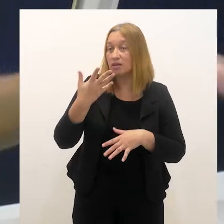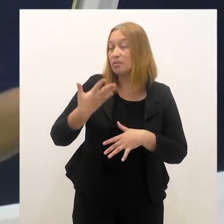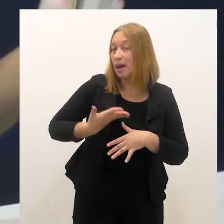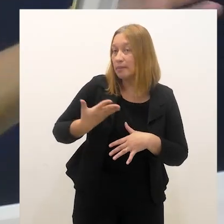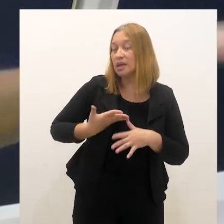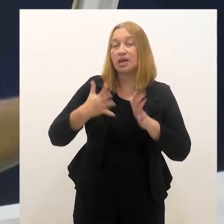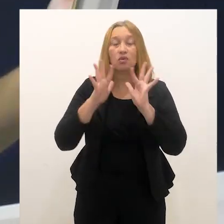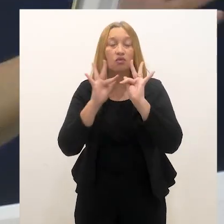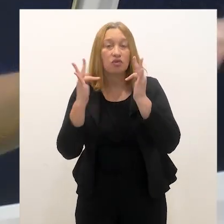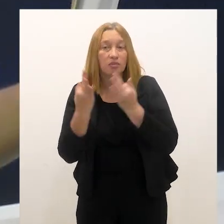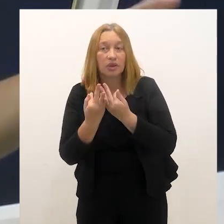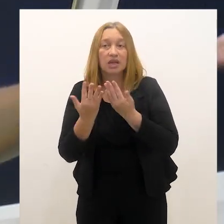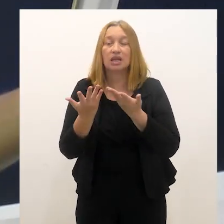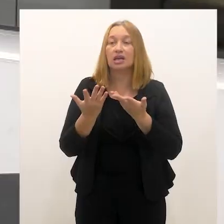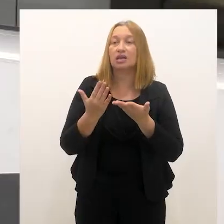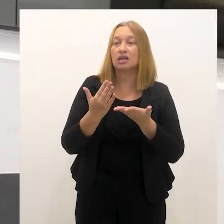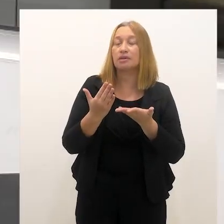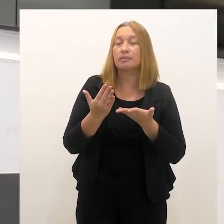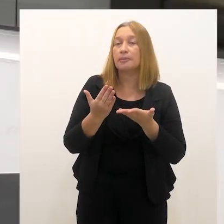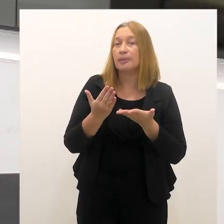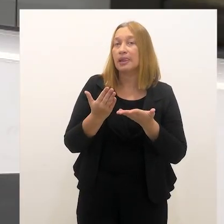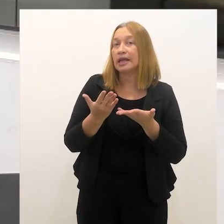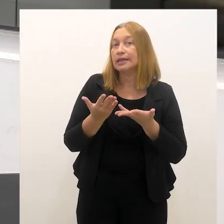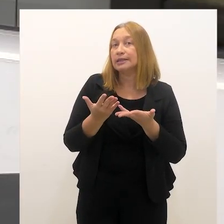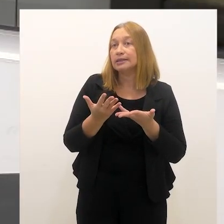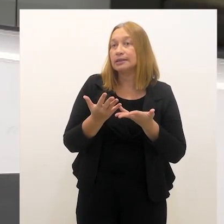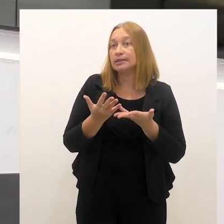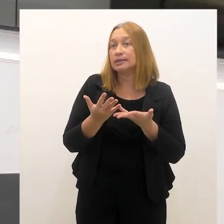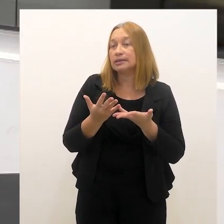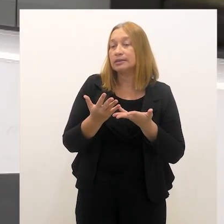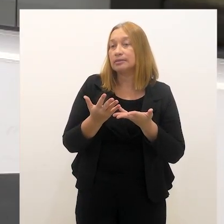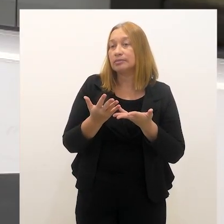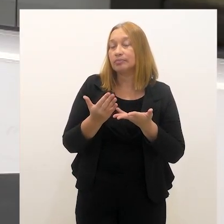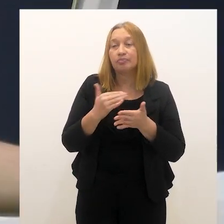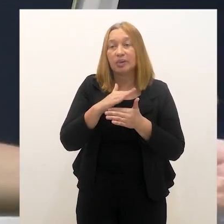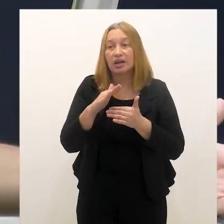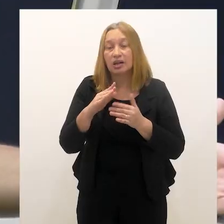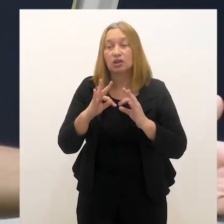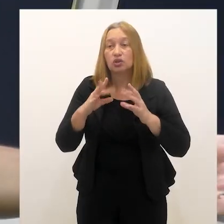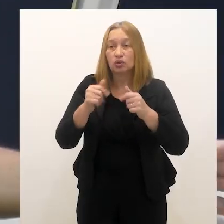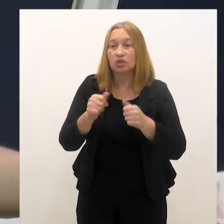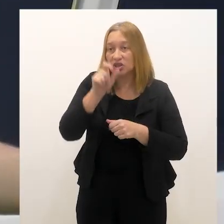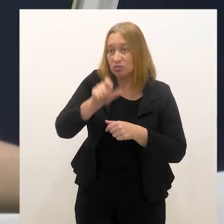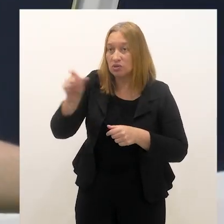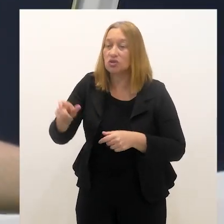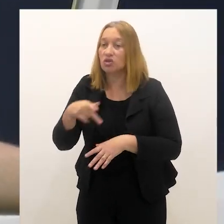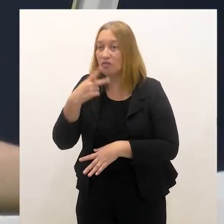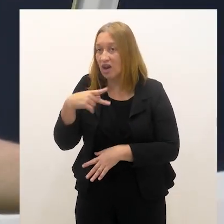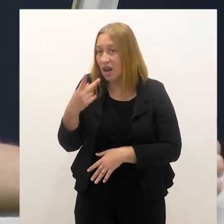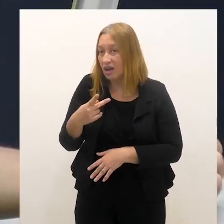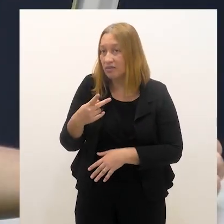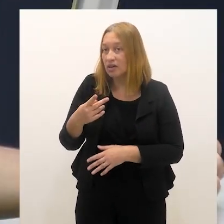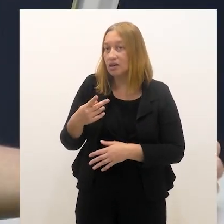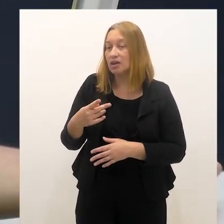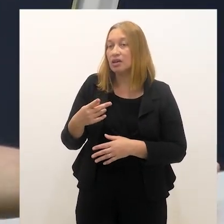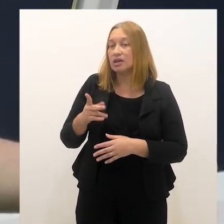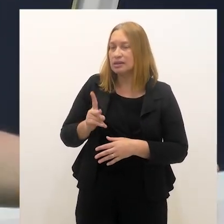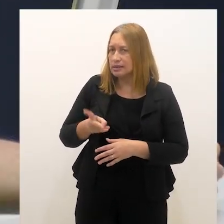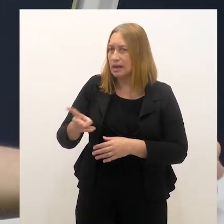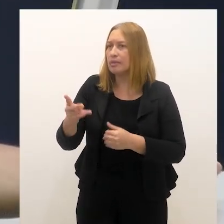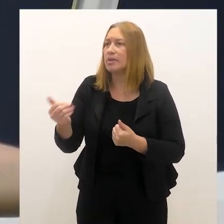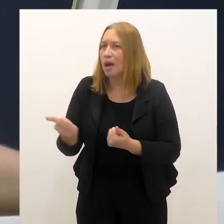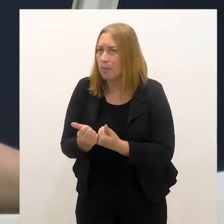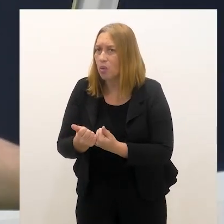pra amigos, familiares. Sim. E pra todo mundo que eu contava, eu recebia